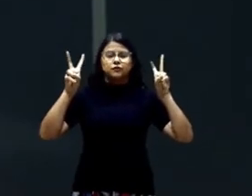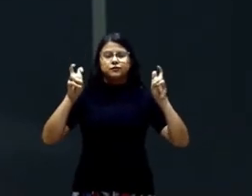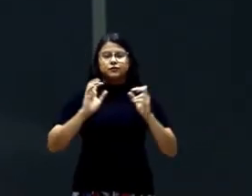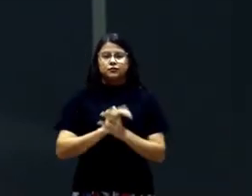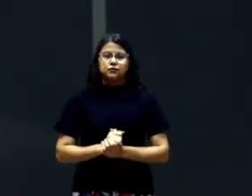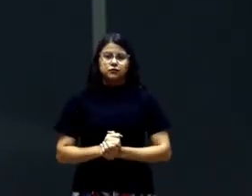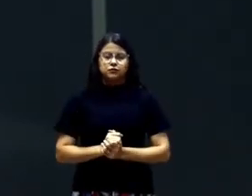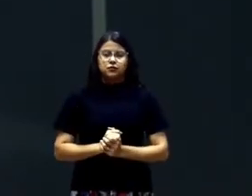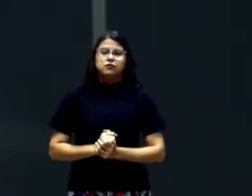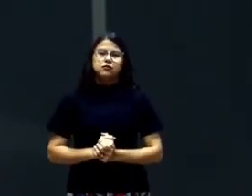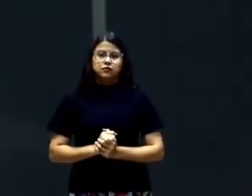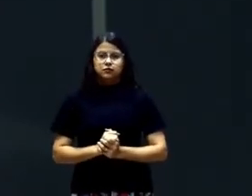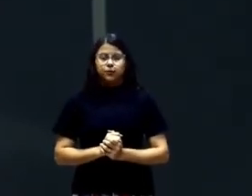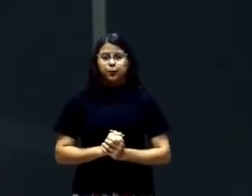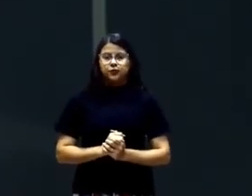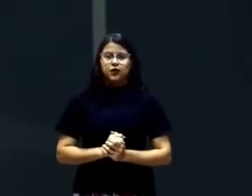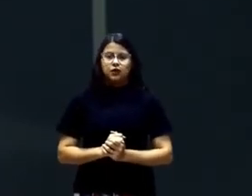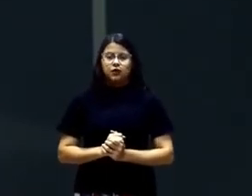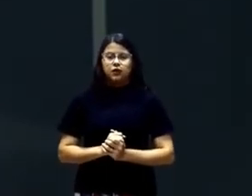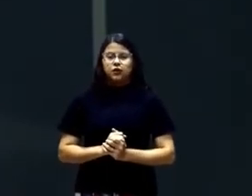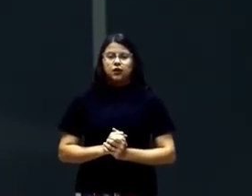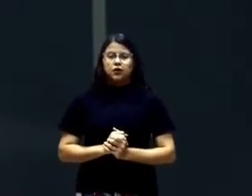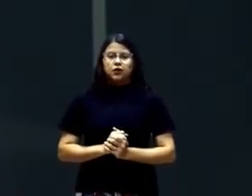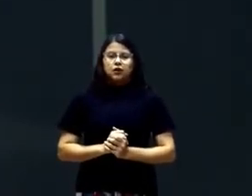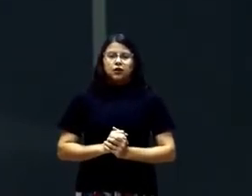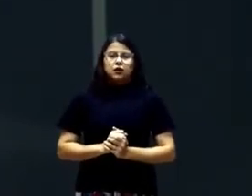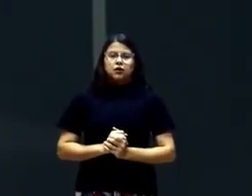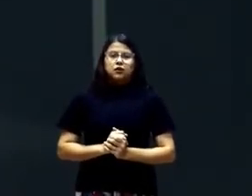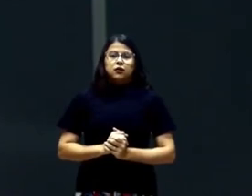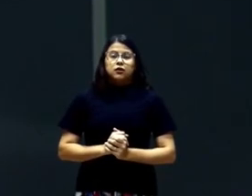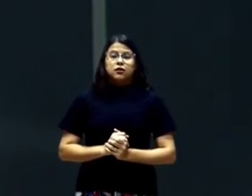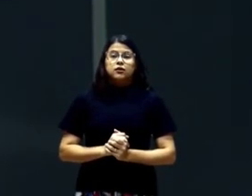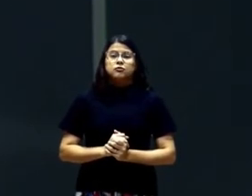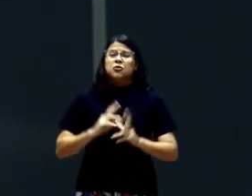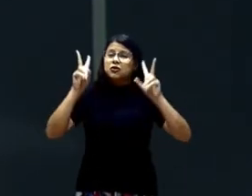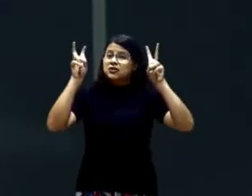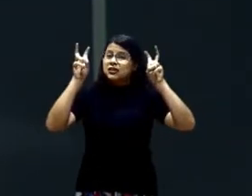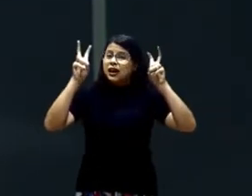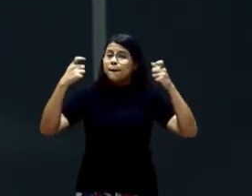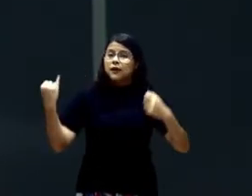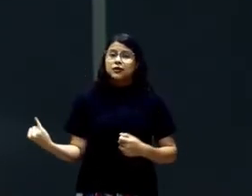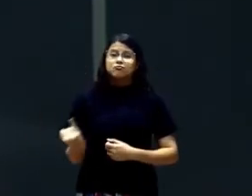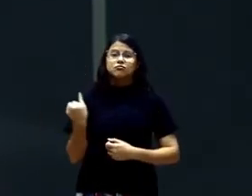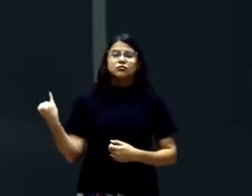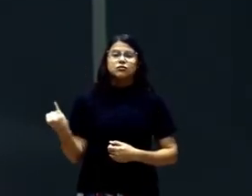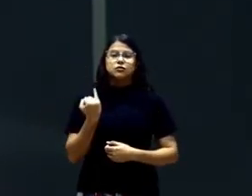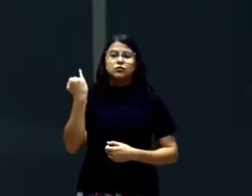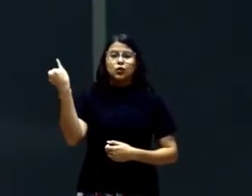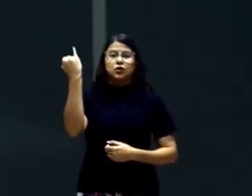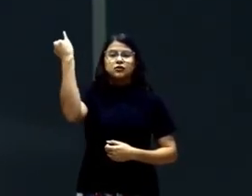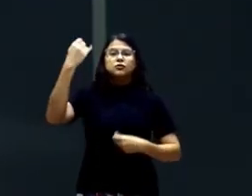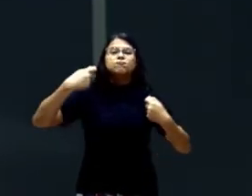o quanto é necessário. Não sei se você já parou para